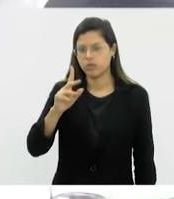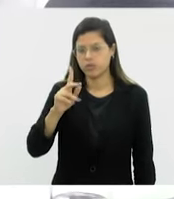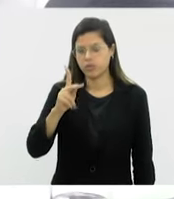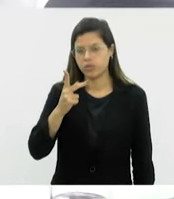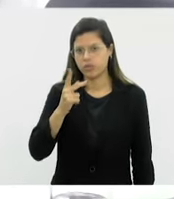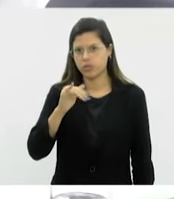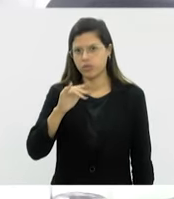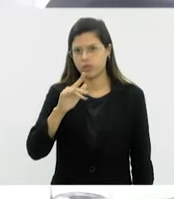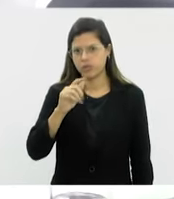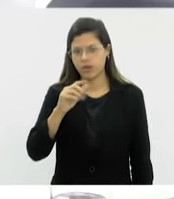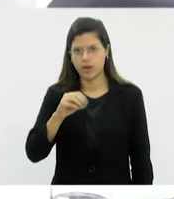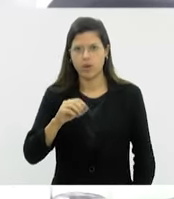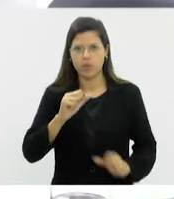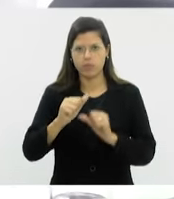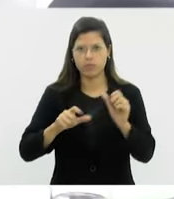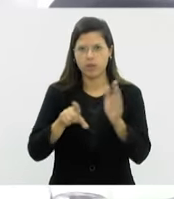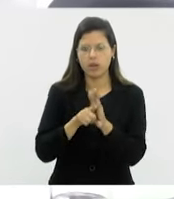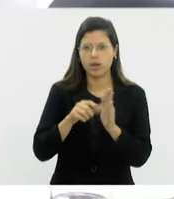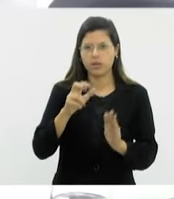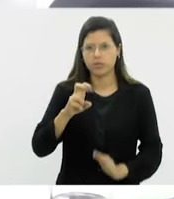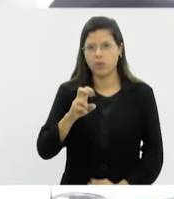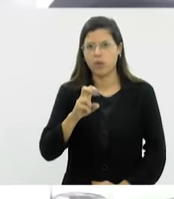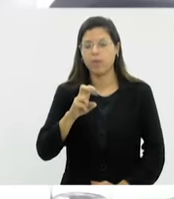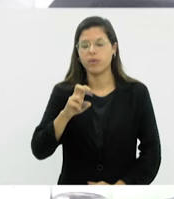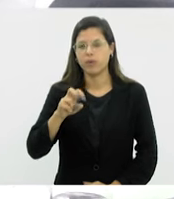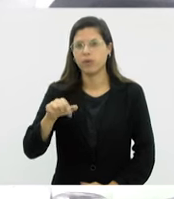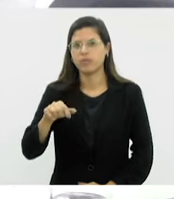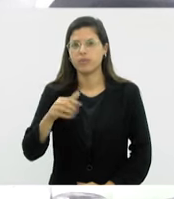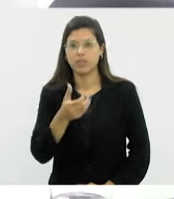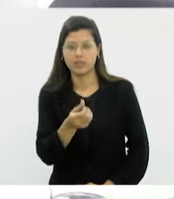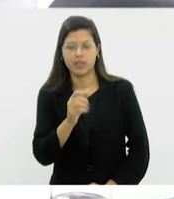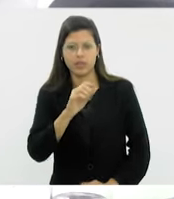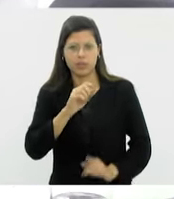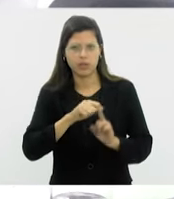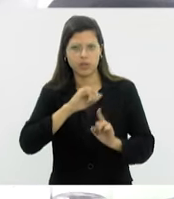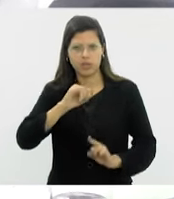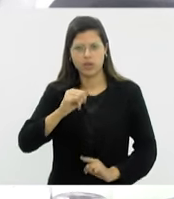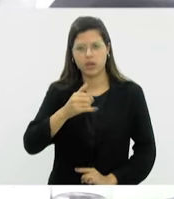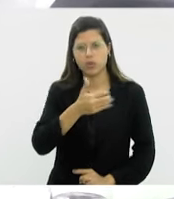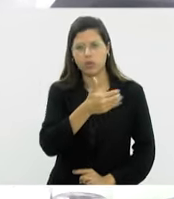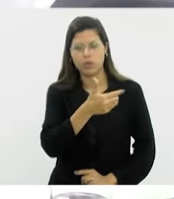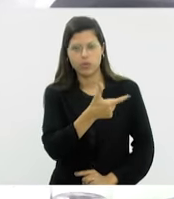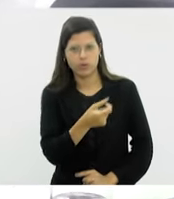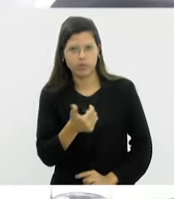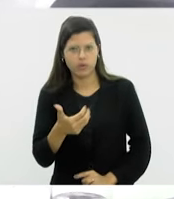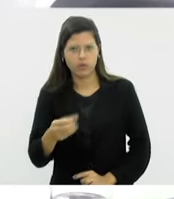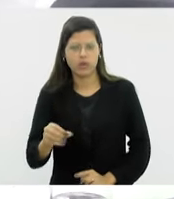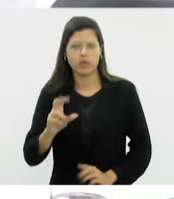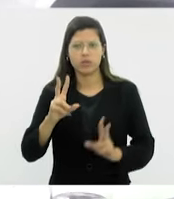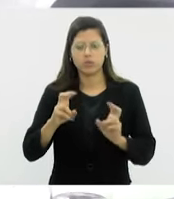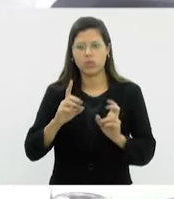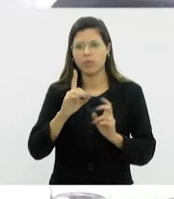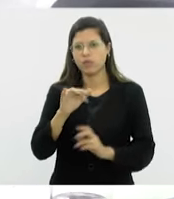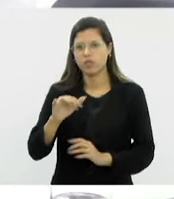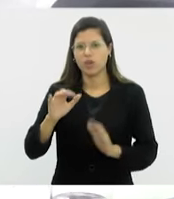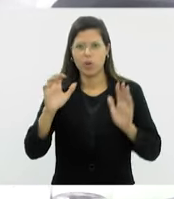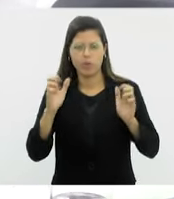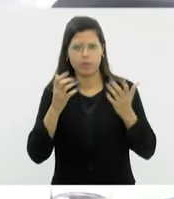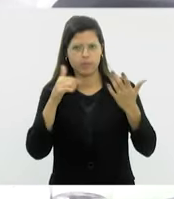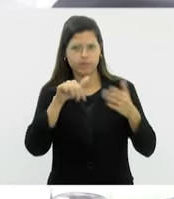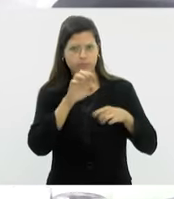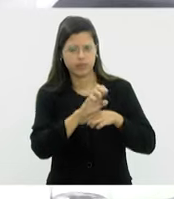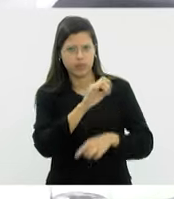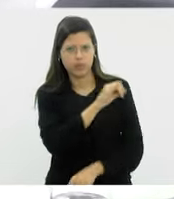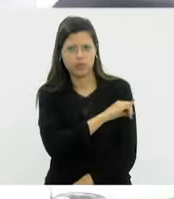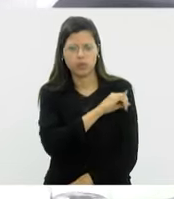que altera a Lei 5.645, de 6 de janeiro de 2010, que consolida a legislação relativa às datas comemorativas no Estado do Rio de Janeiro,